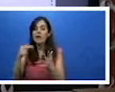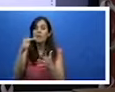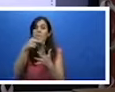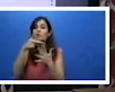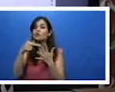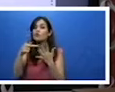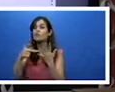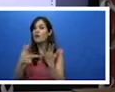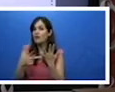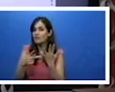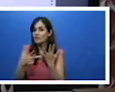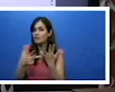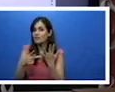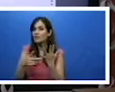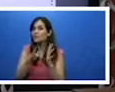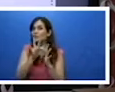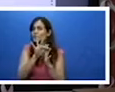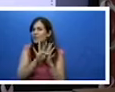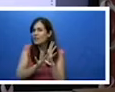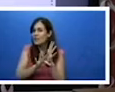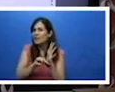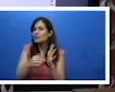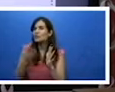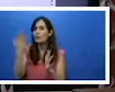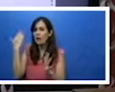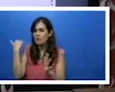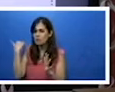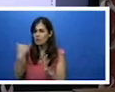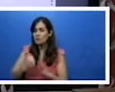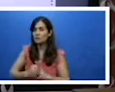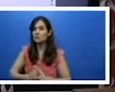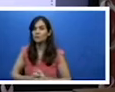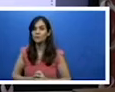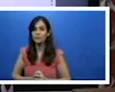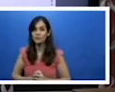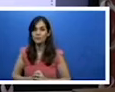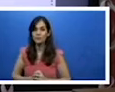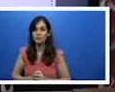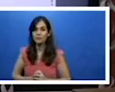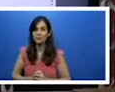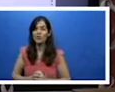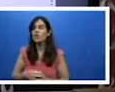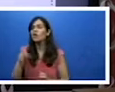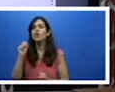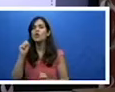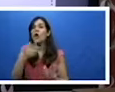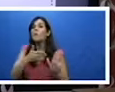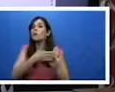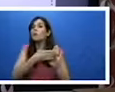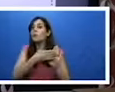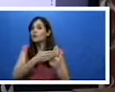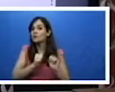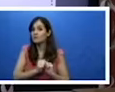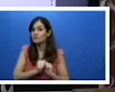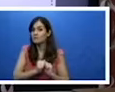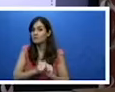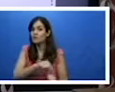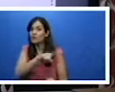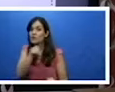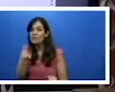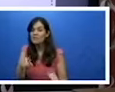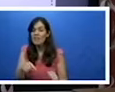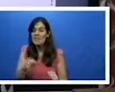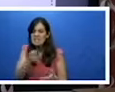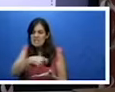vimos anteriormente, que é aquele Sociedade e Tragédia. Qual é a proposta? Escreva uma narrativa policial